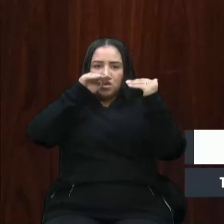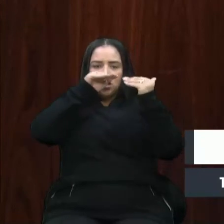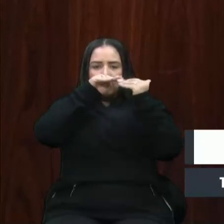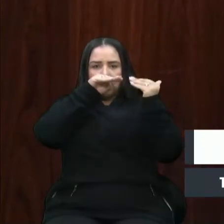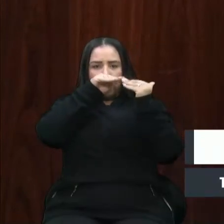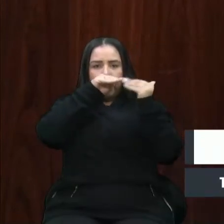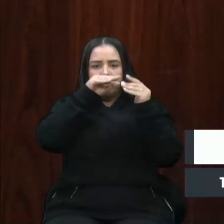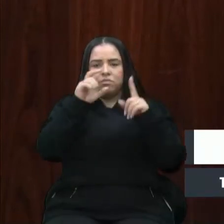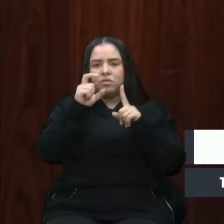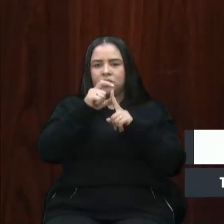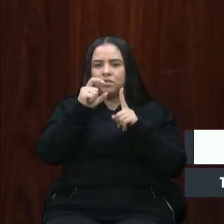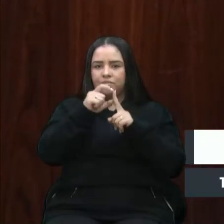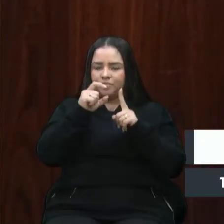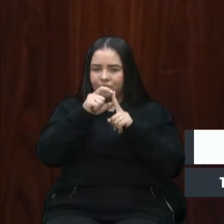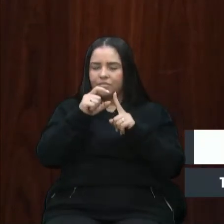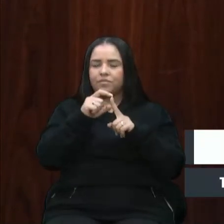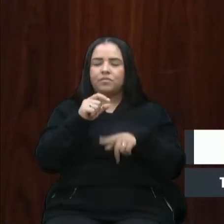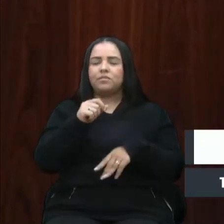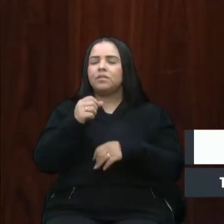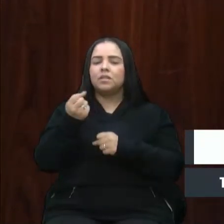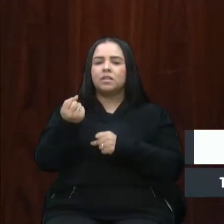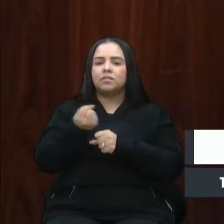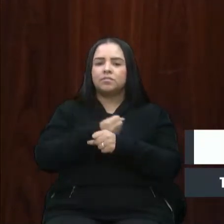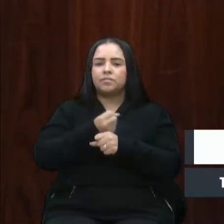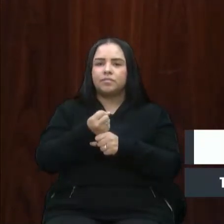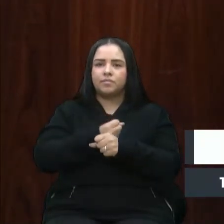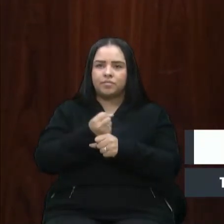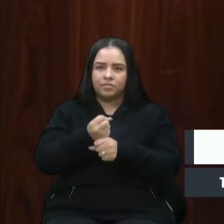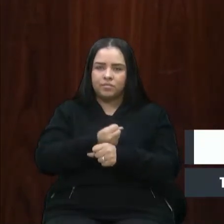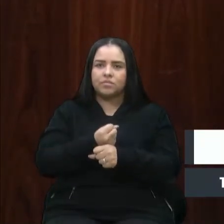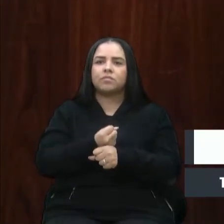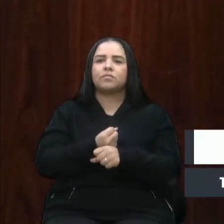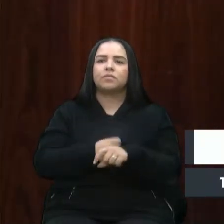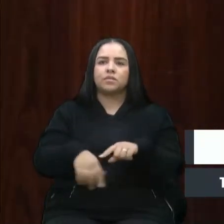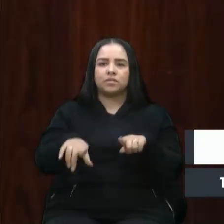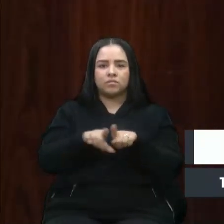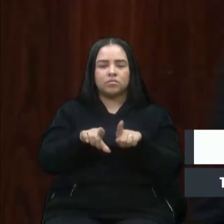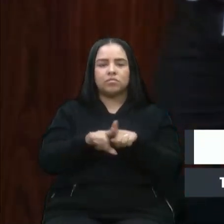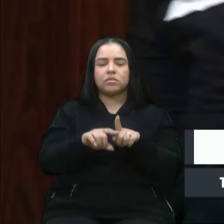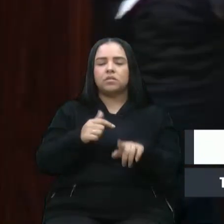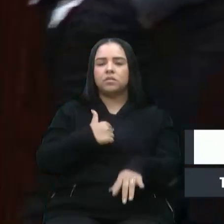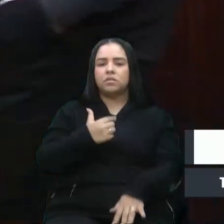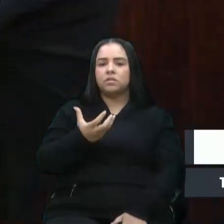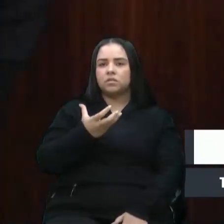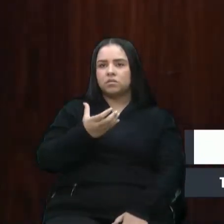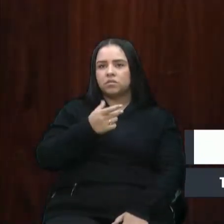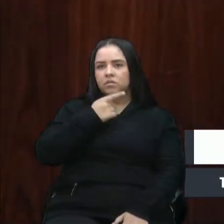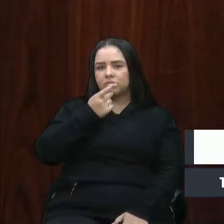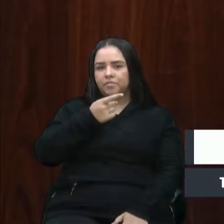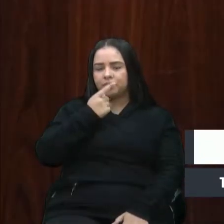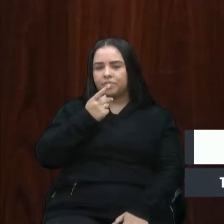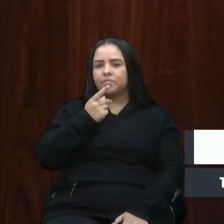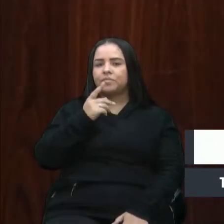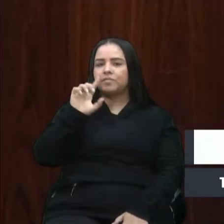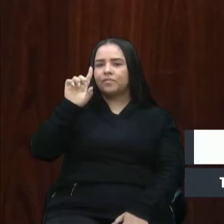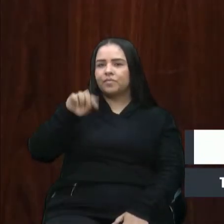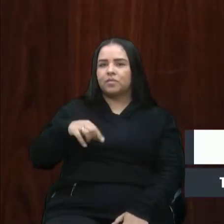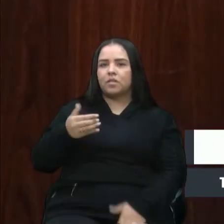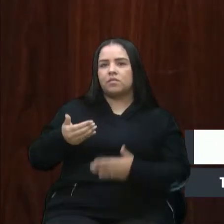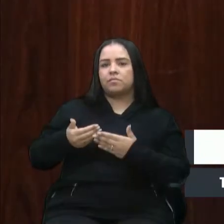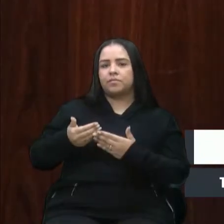o dólar Então por muitos anos inclusive quero deixar registrado que era enquanto